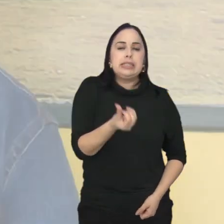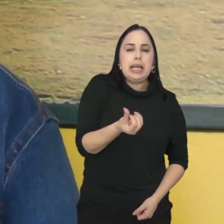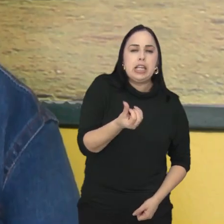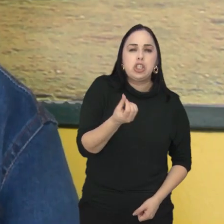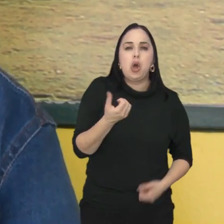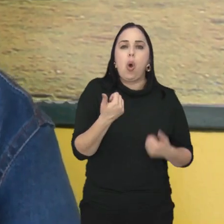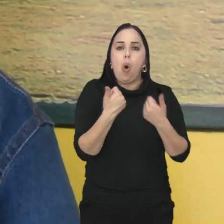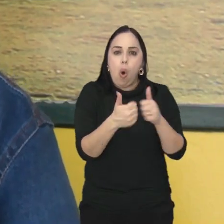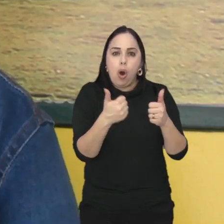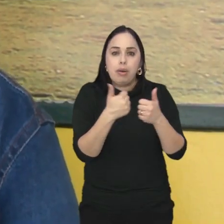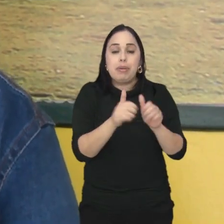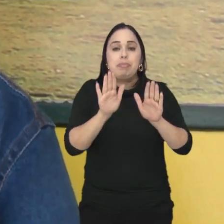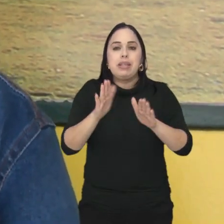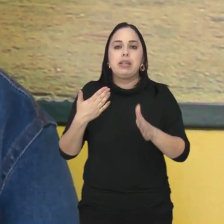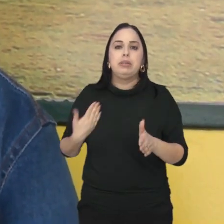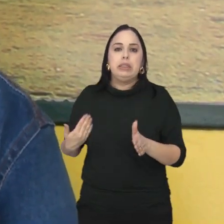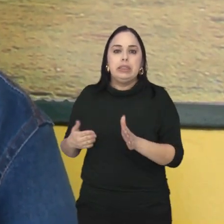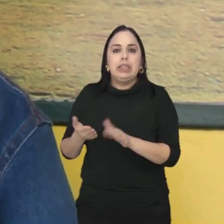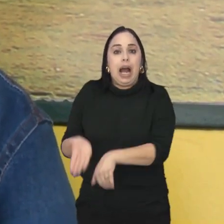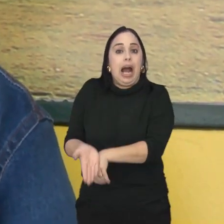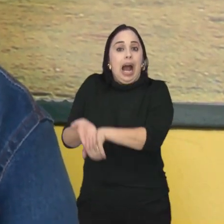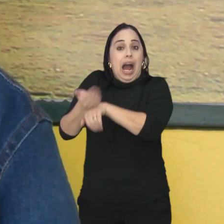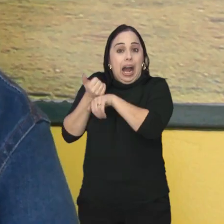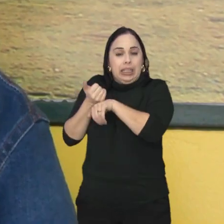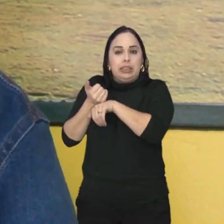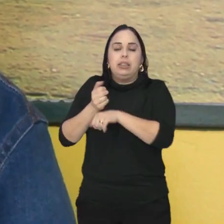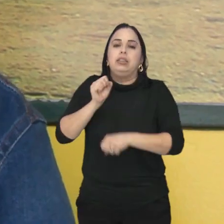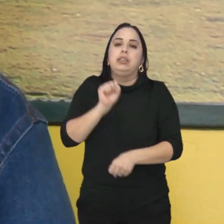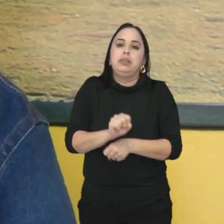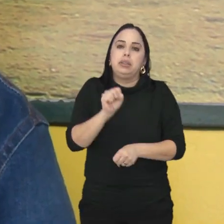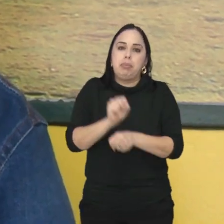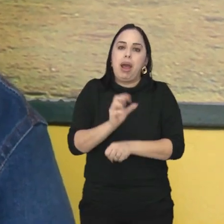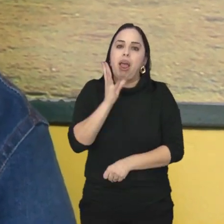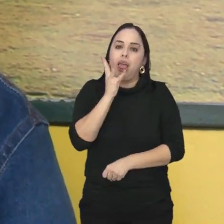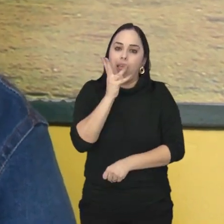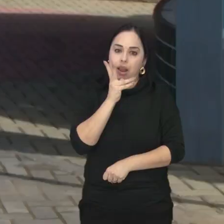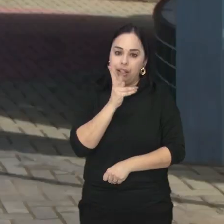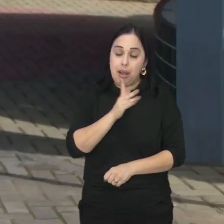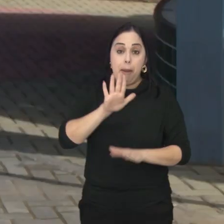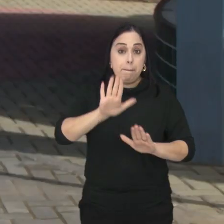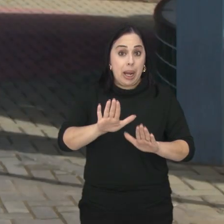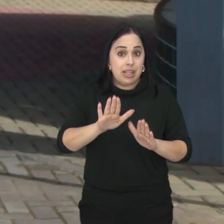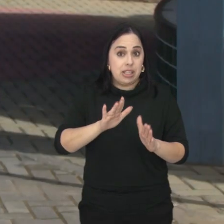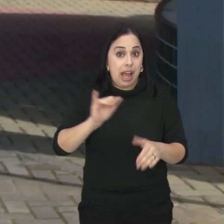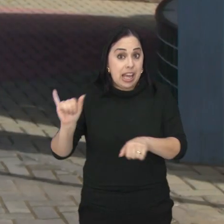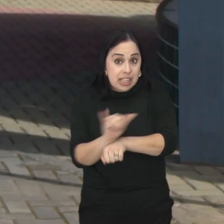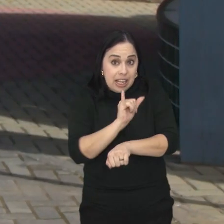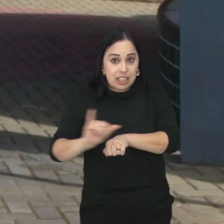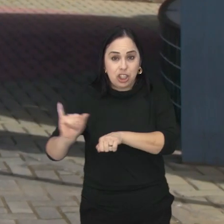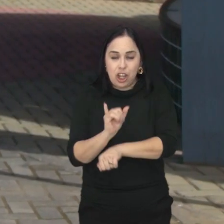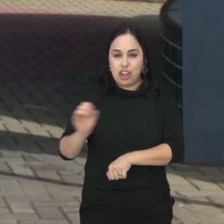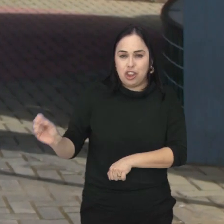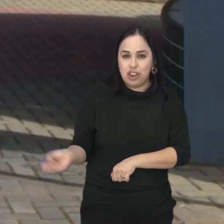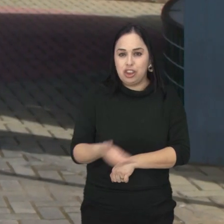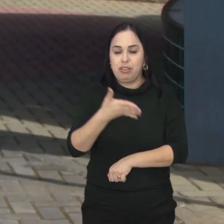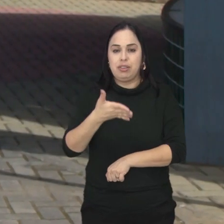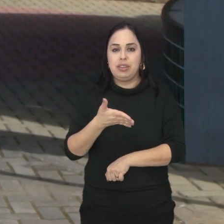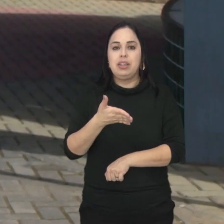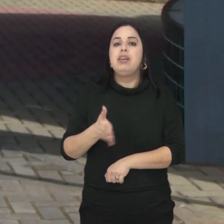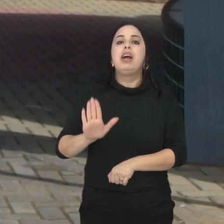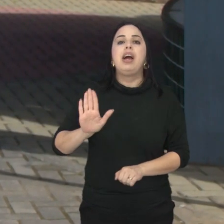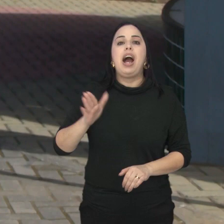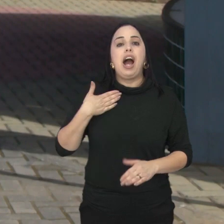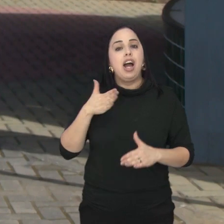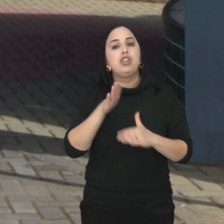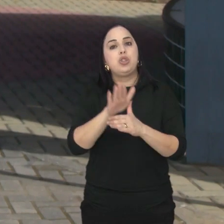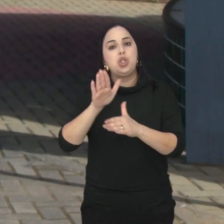dia. Sai bastante tempo antes para poder dar tempo. A espera é bastante, é muito grande. Mas um novo recurso disponível para os moradores